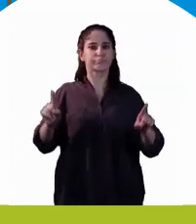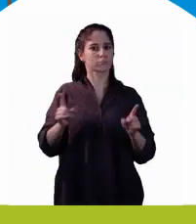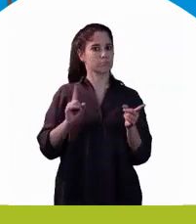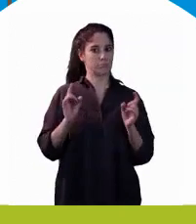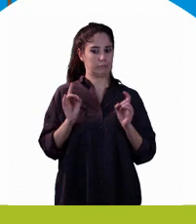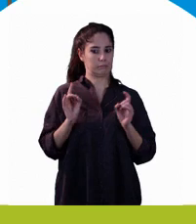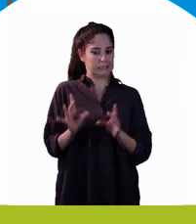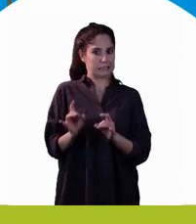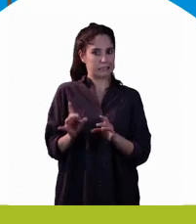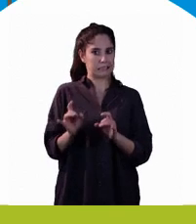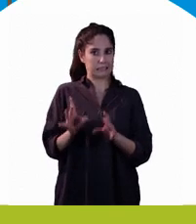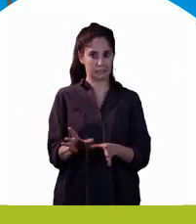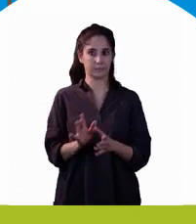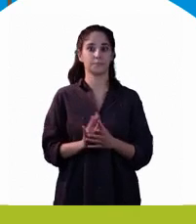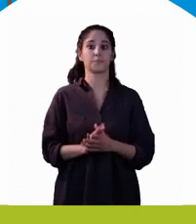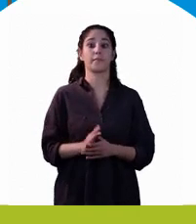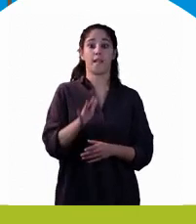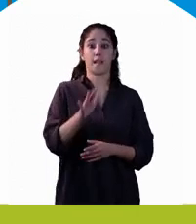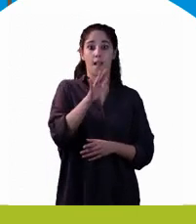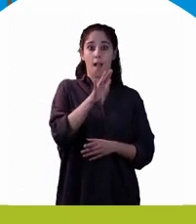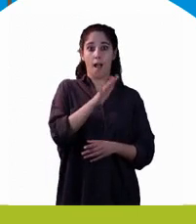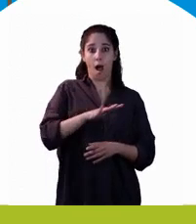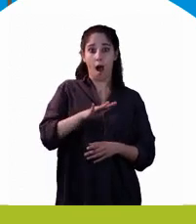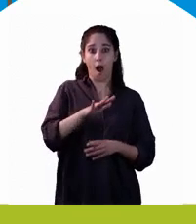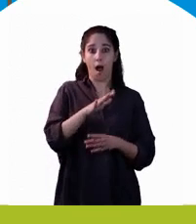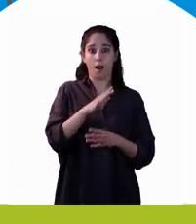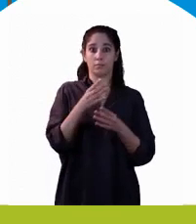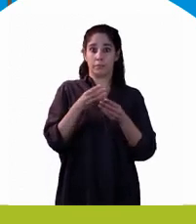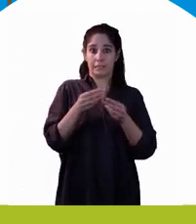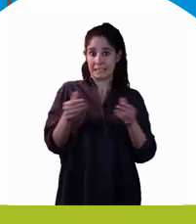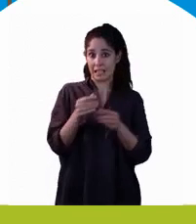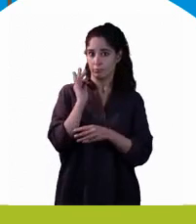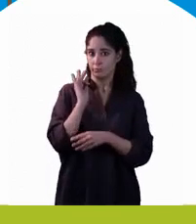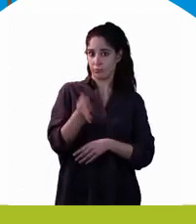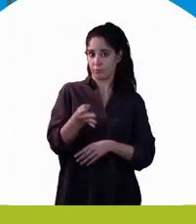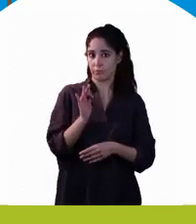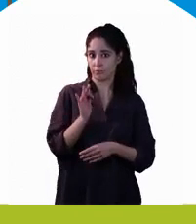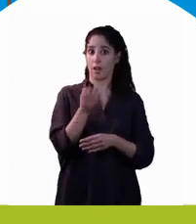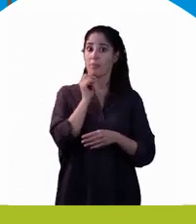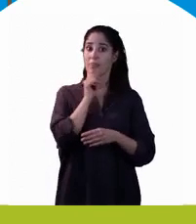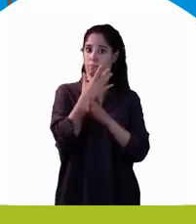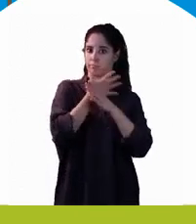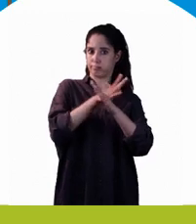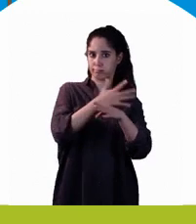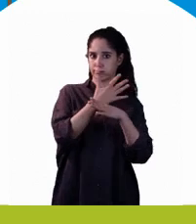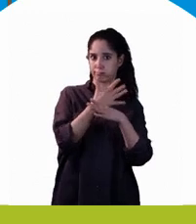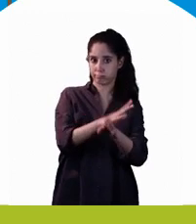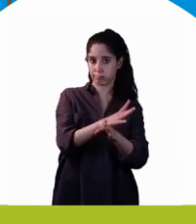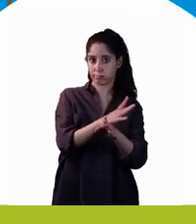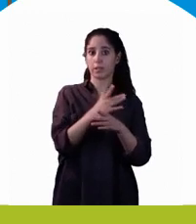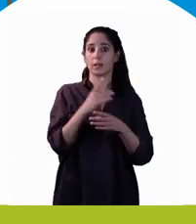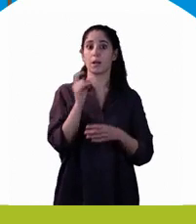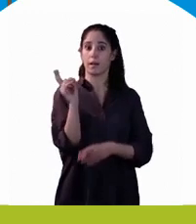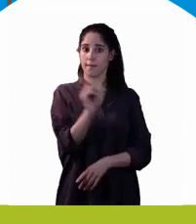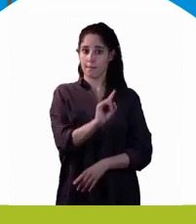Não utilize em áreas florestais ou adjacentes equipamentos mecânicos que possam provocar fogo.